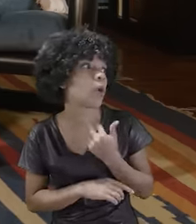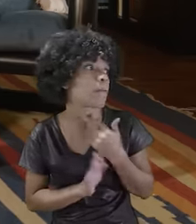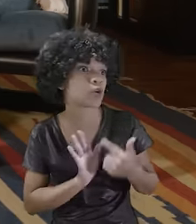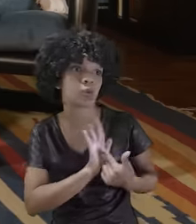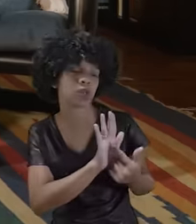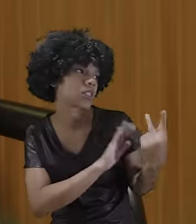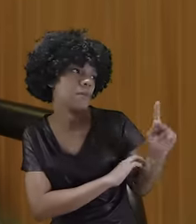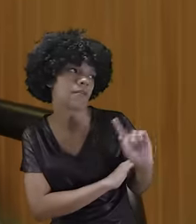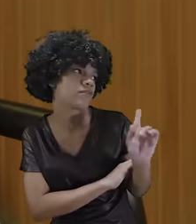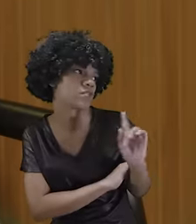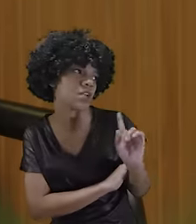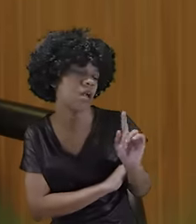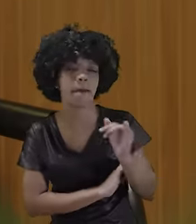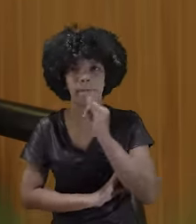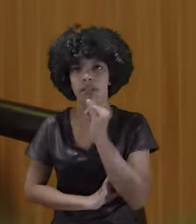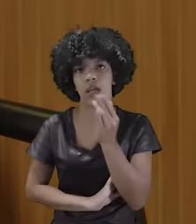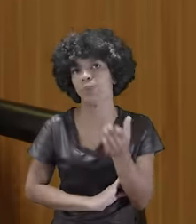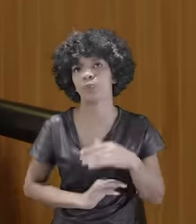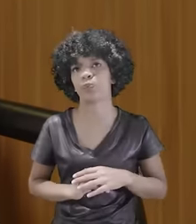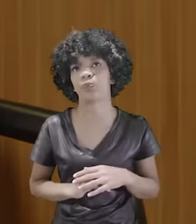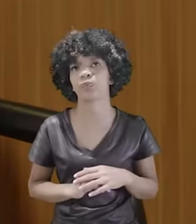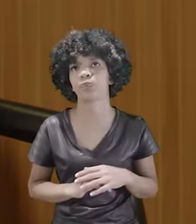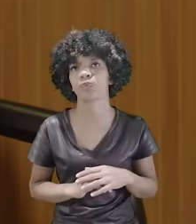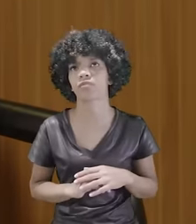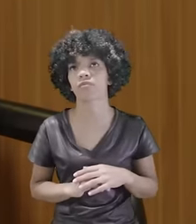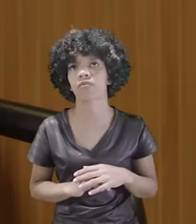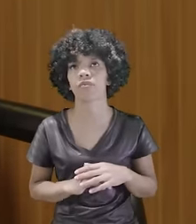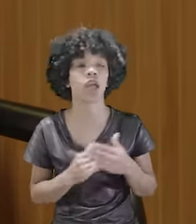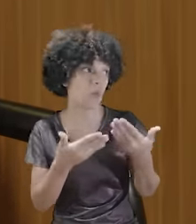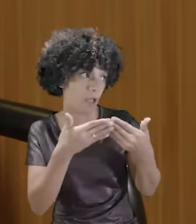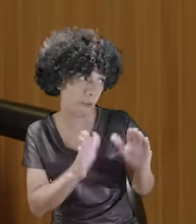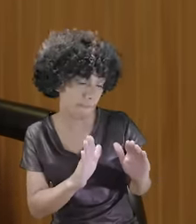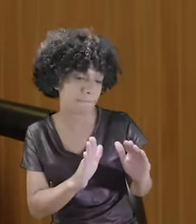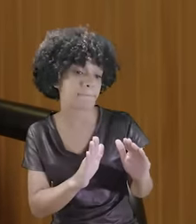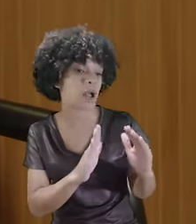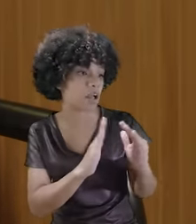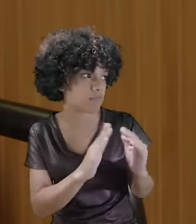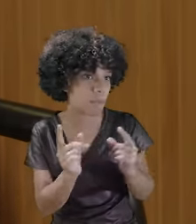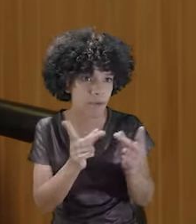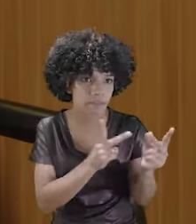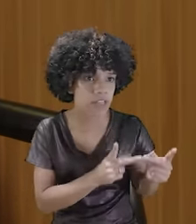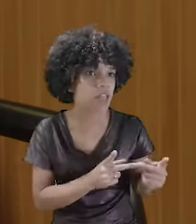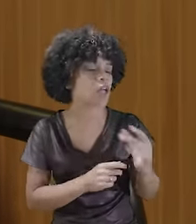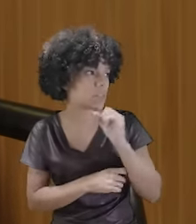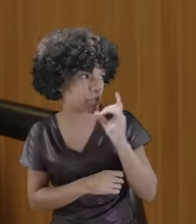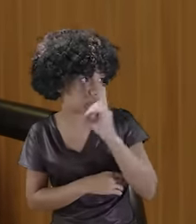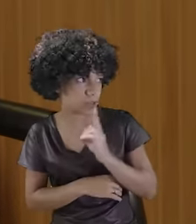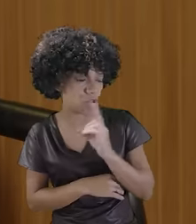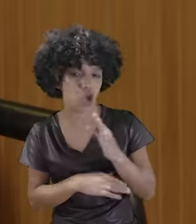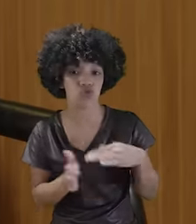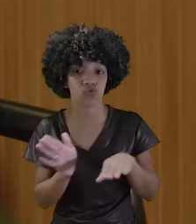posso mostrar para você se você tipo como eu abrir a porta da minha garagem para vendas no final da semana